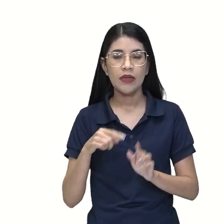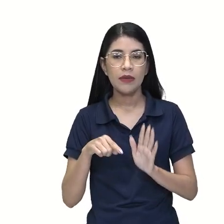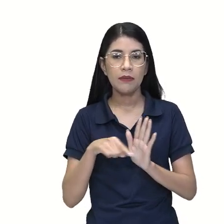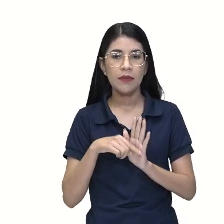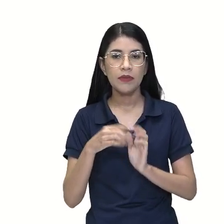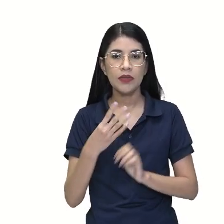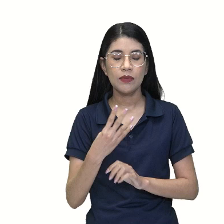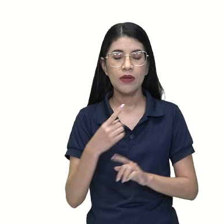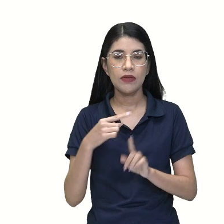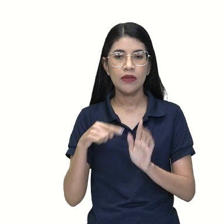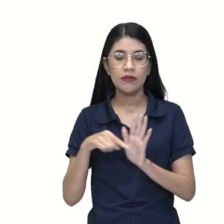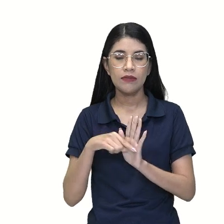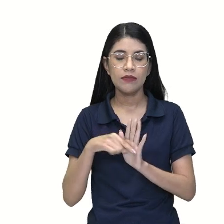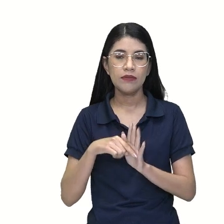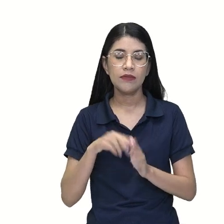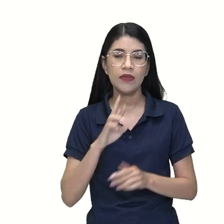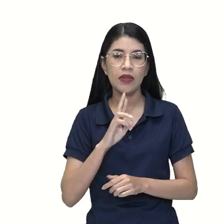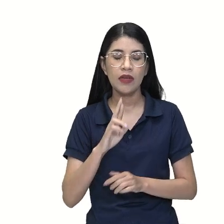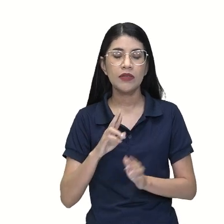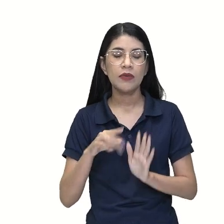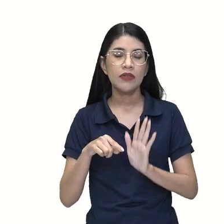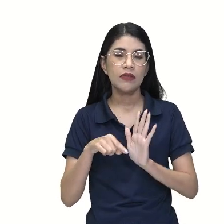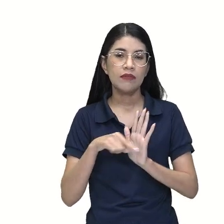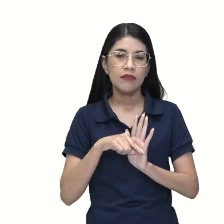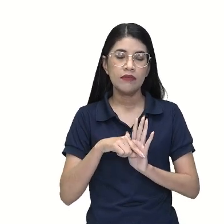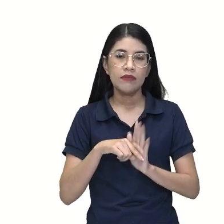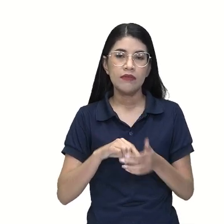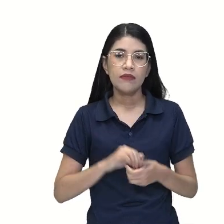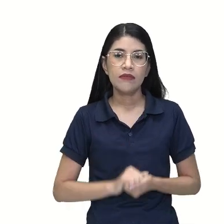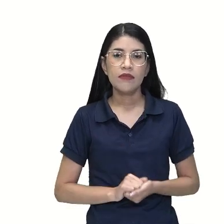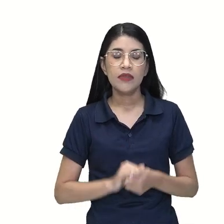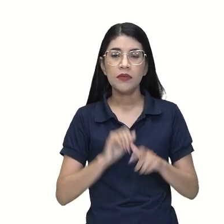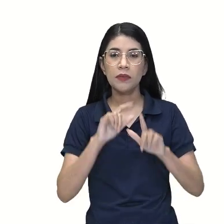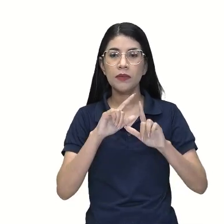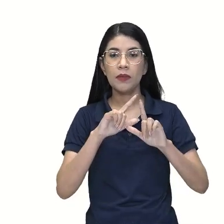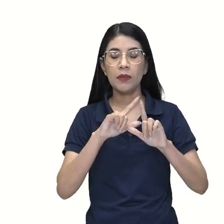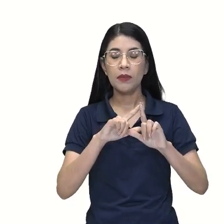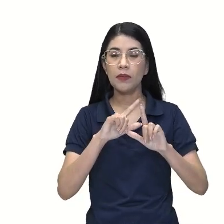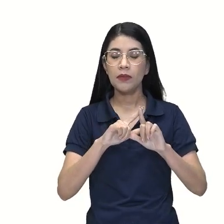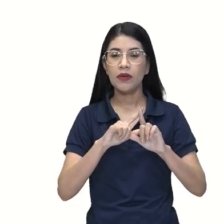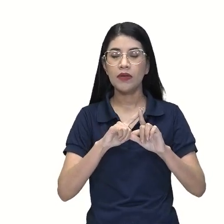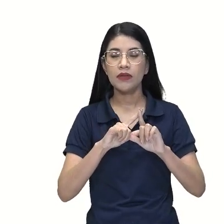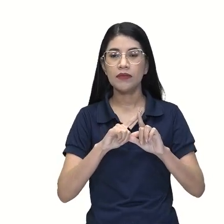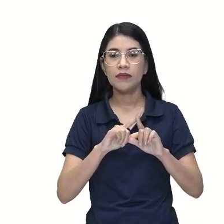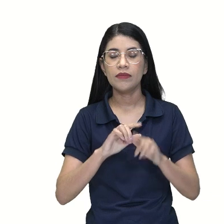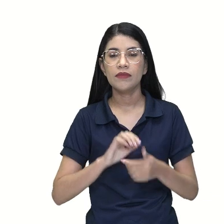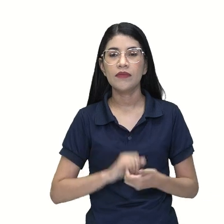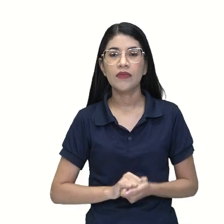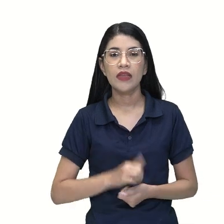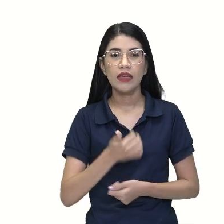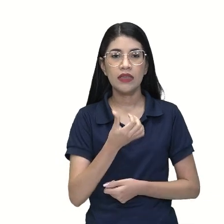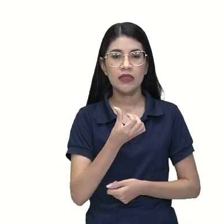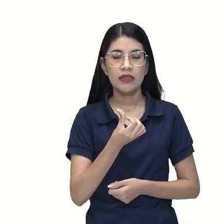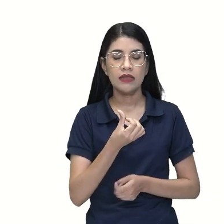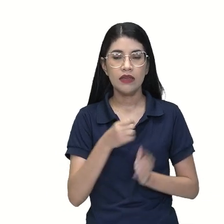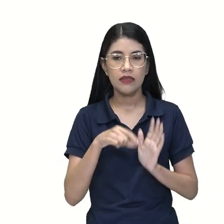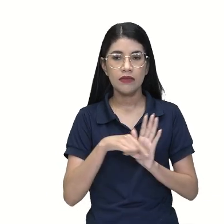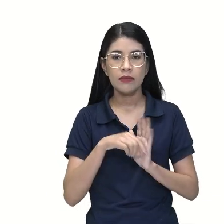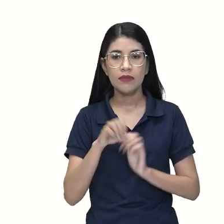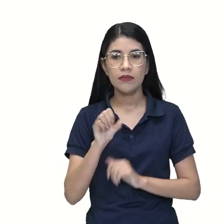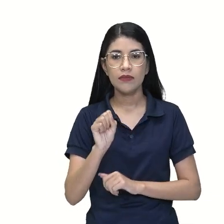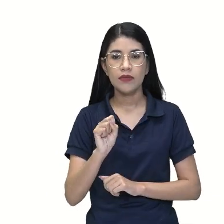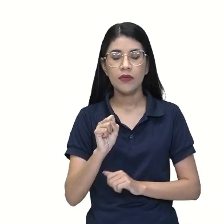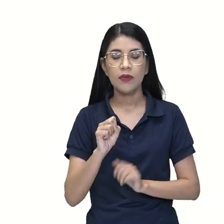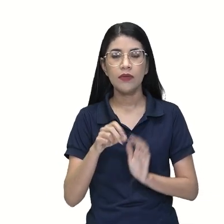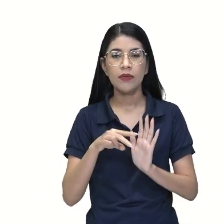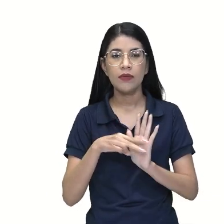negativo. Resultado deu negativo. Então, o delta, moral da história, né? O delta aqui